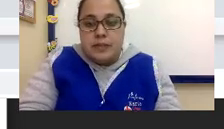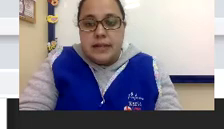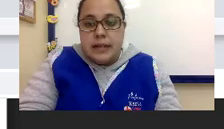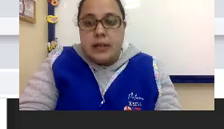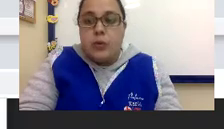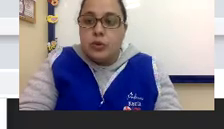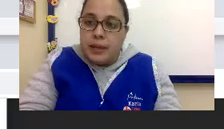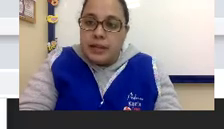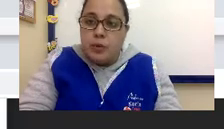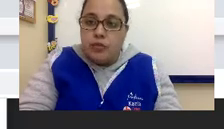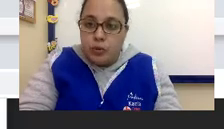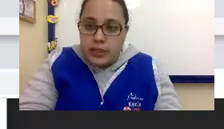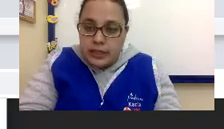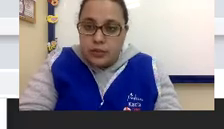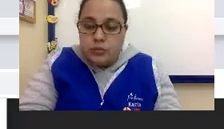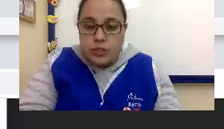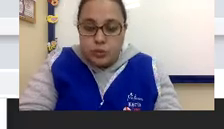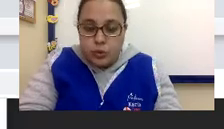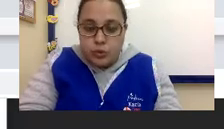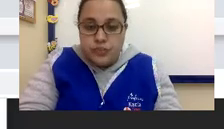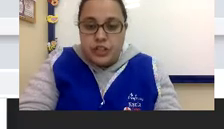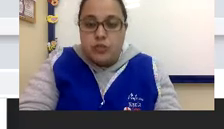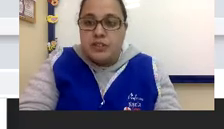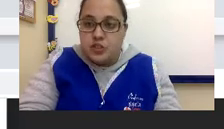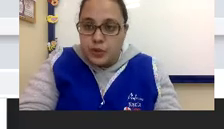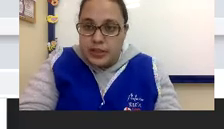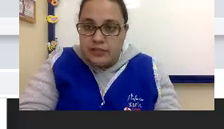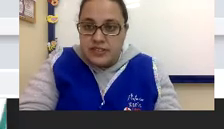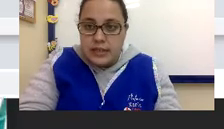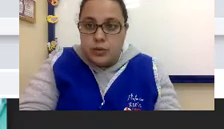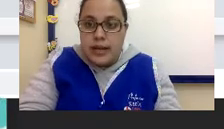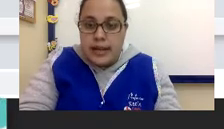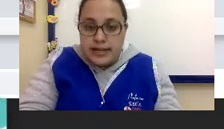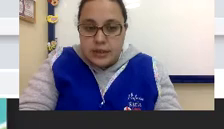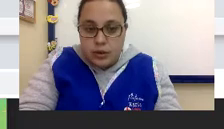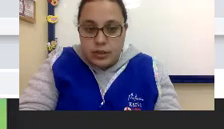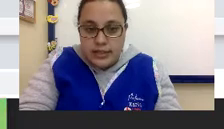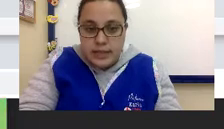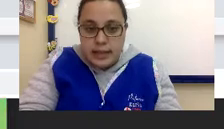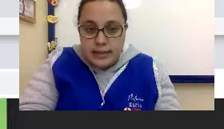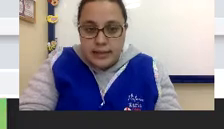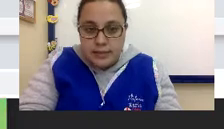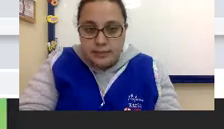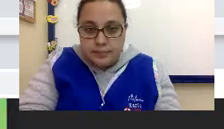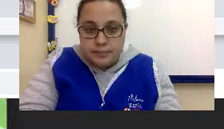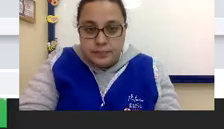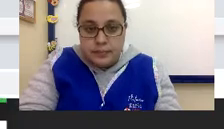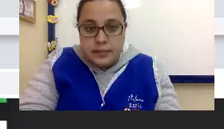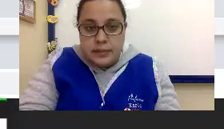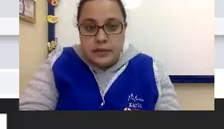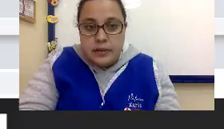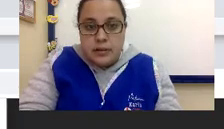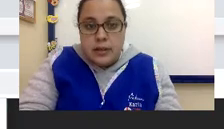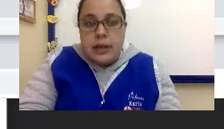Vamos passar aqui um outro momento, volta aqui um outro vídeo para a gente poder estar fazendo essa hora da experiência.